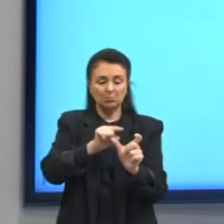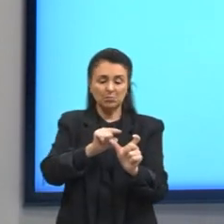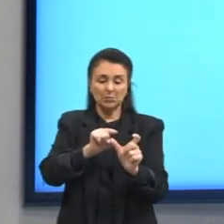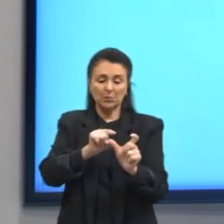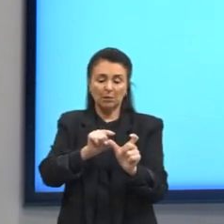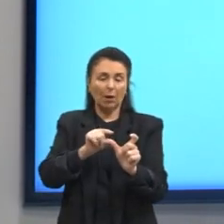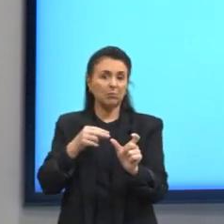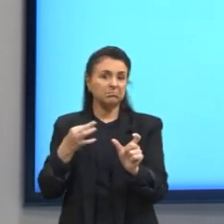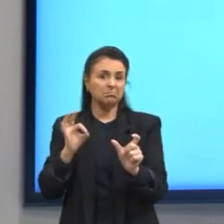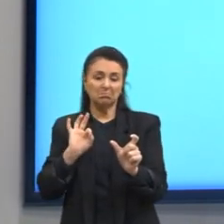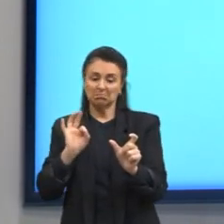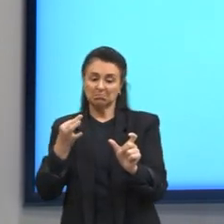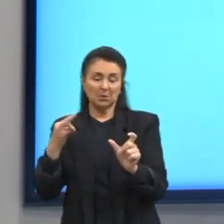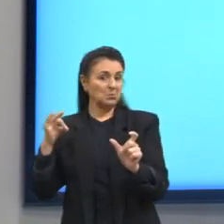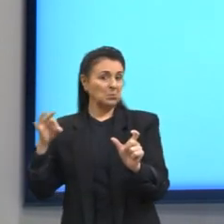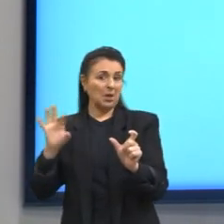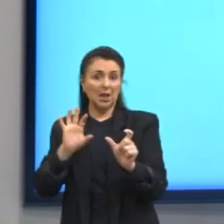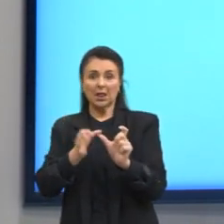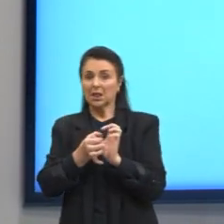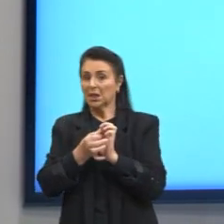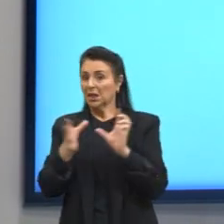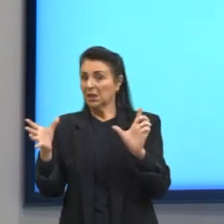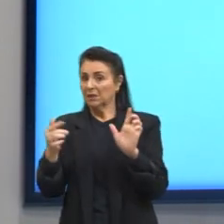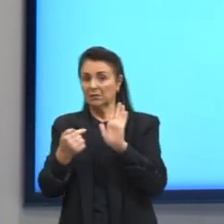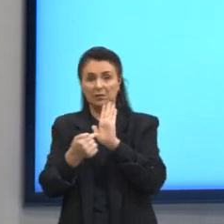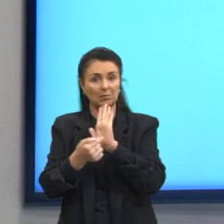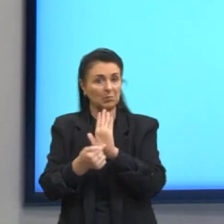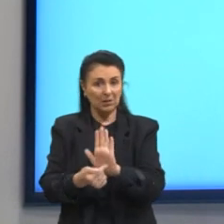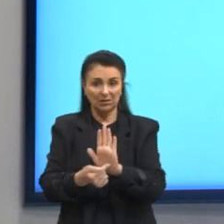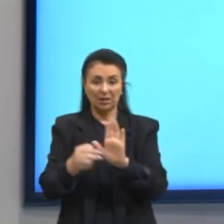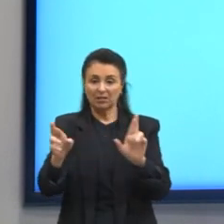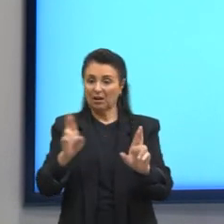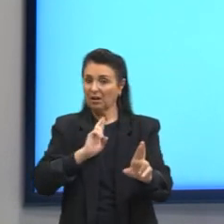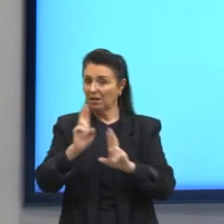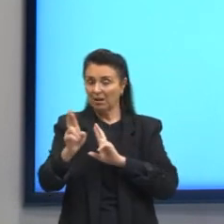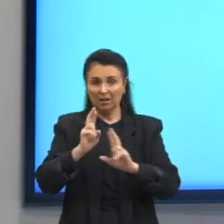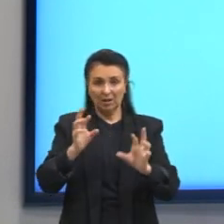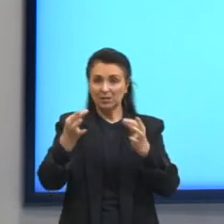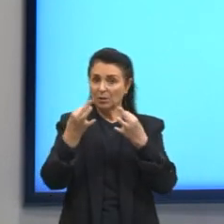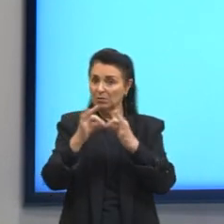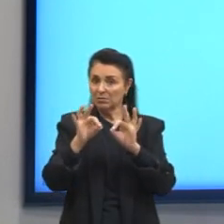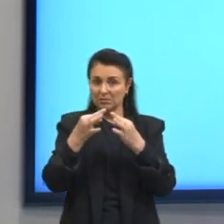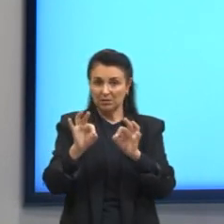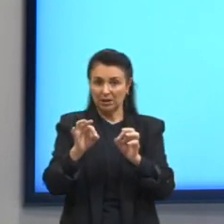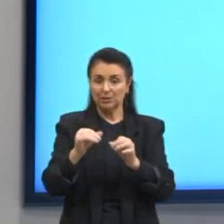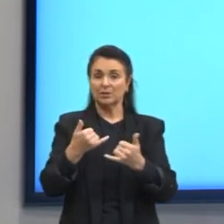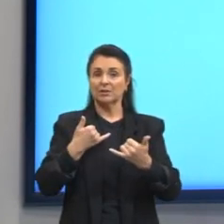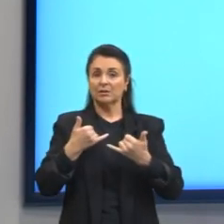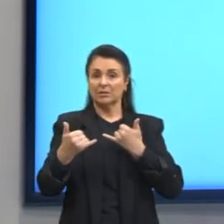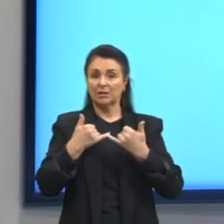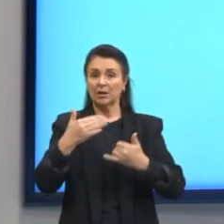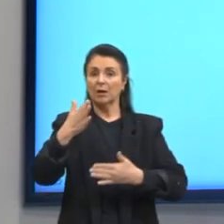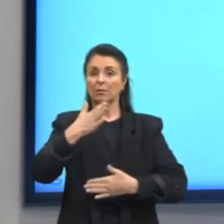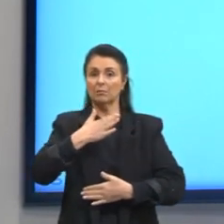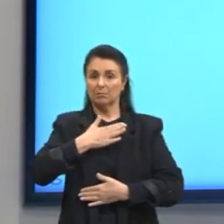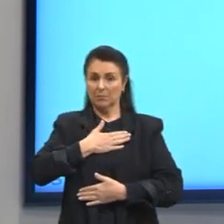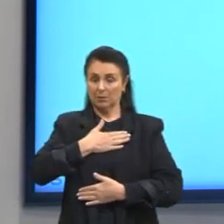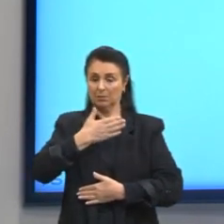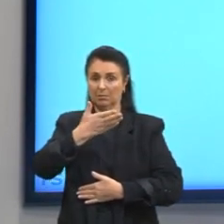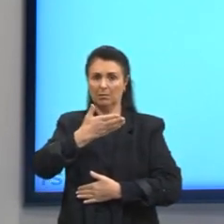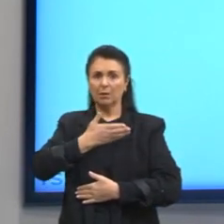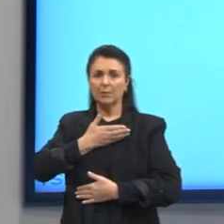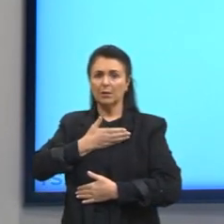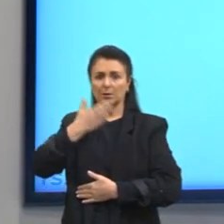fica solto sem apresentar em uma relação sintática com os outros termos exemplo meu amigo